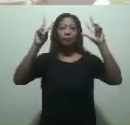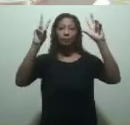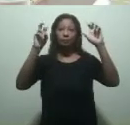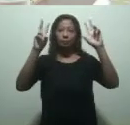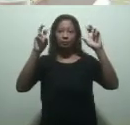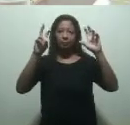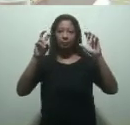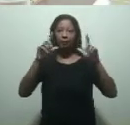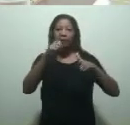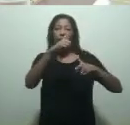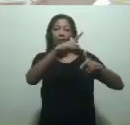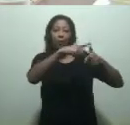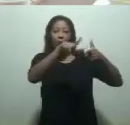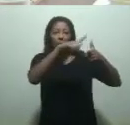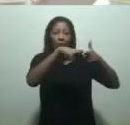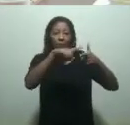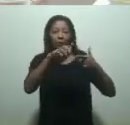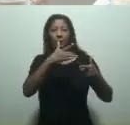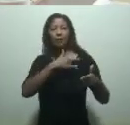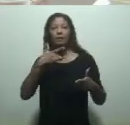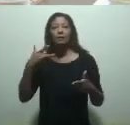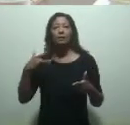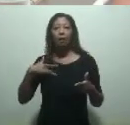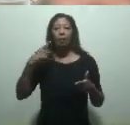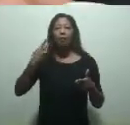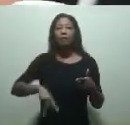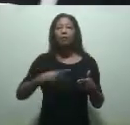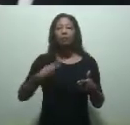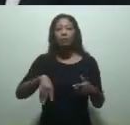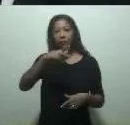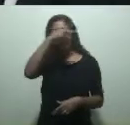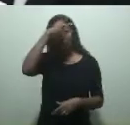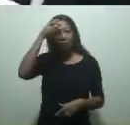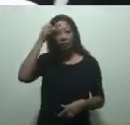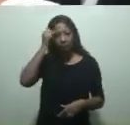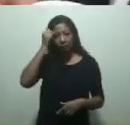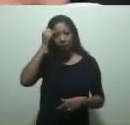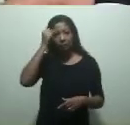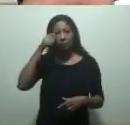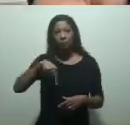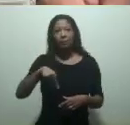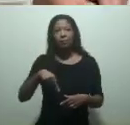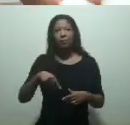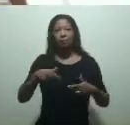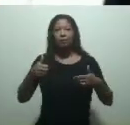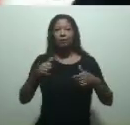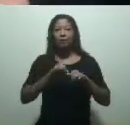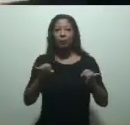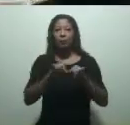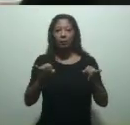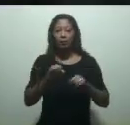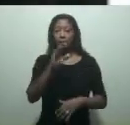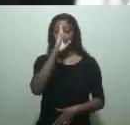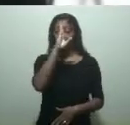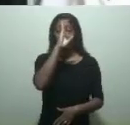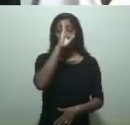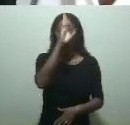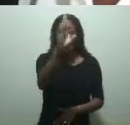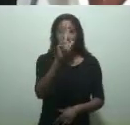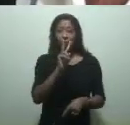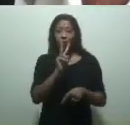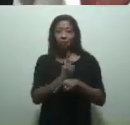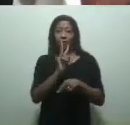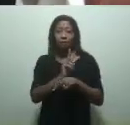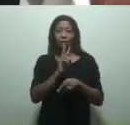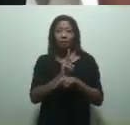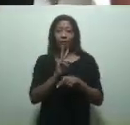tema foi a problemática na saúde no município de Parnamirim, especificamente sobre a prevenção da dengue.